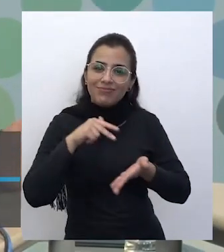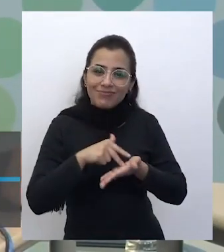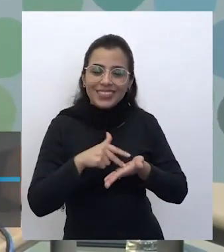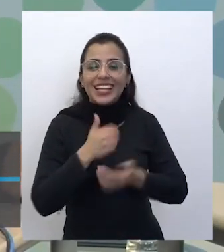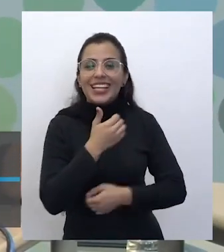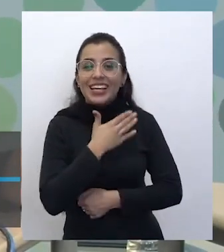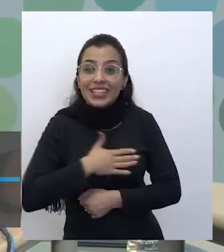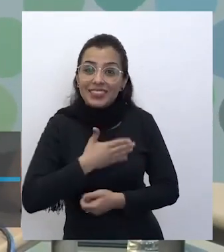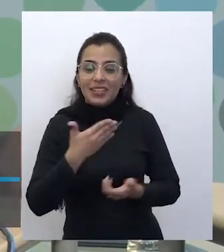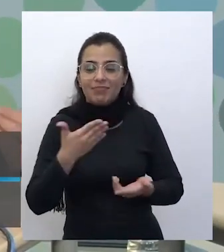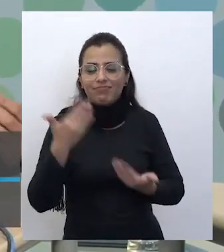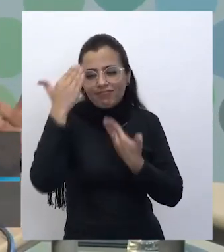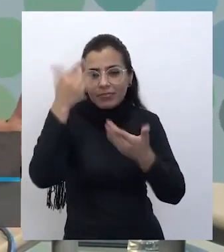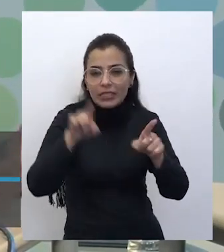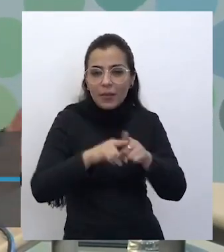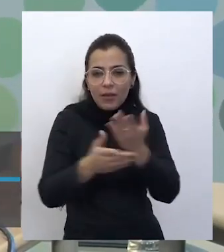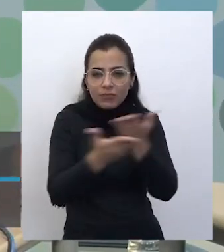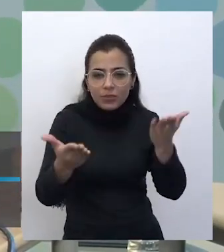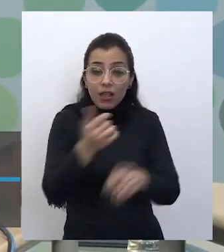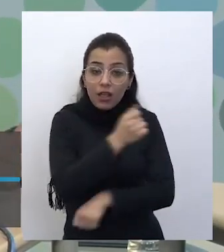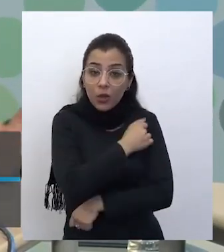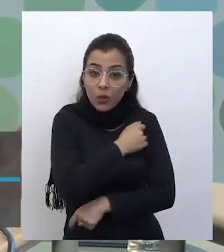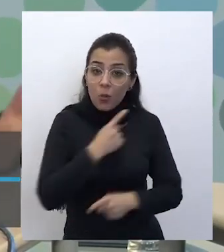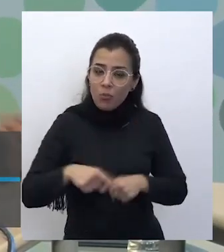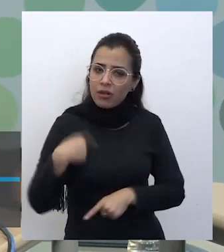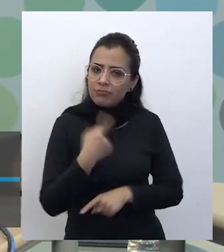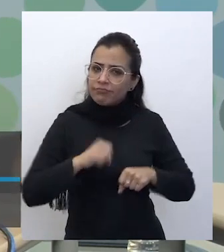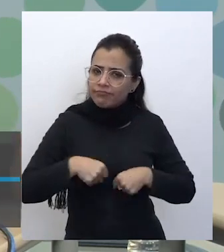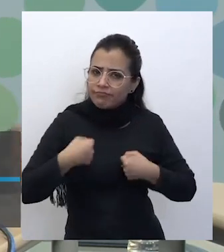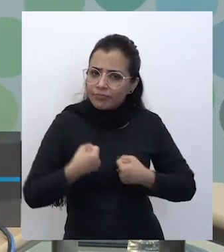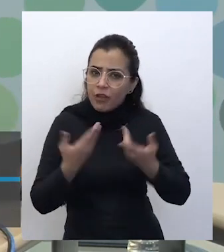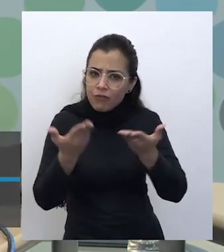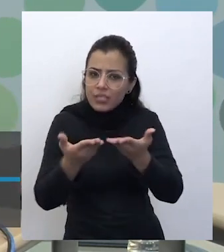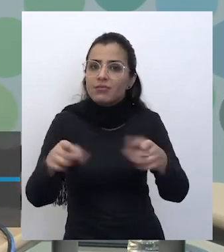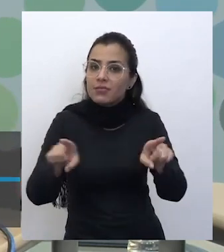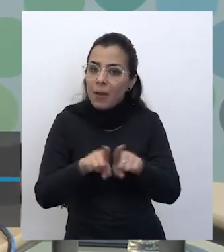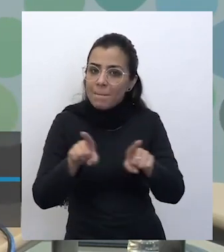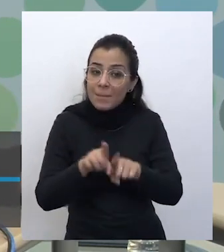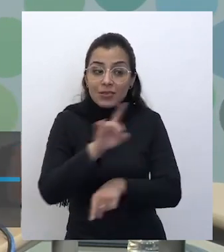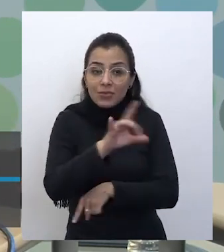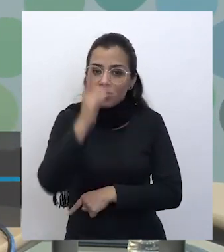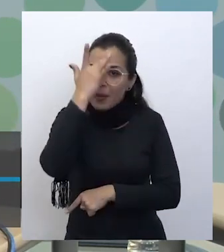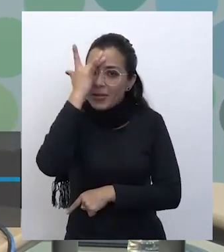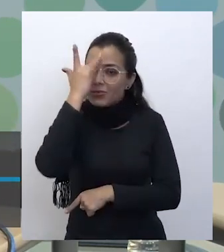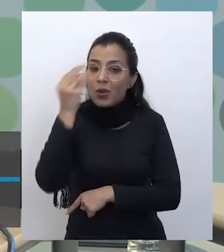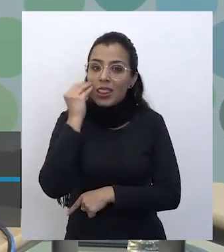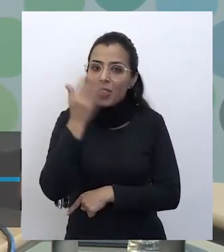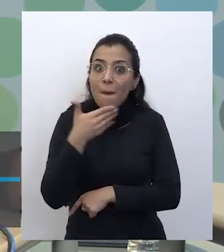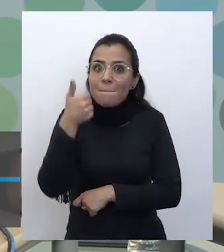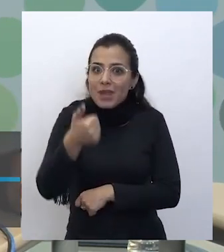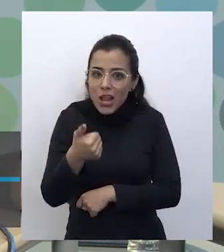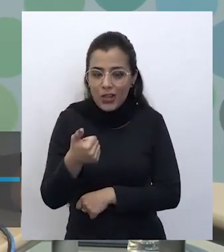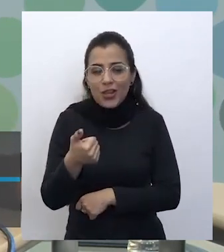aos alunos também, porque nós temos nos esforçado aqui, vocês aí, cada um tem dado o seu melhor e a gente está